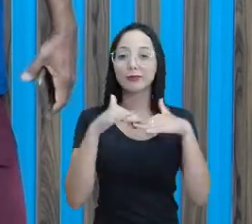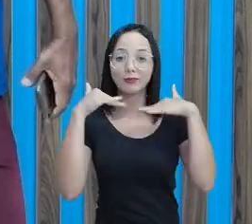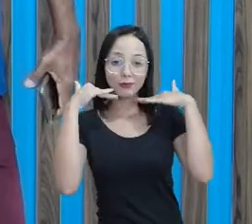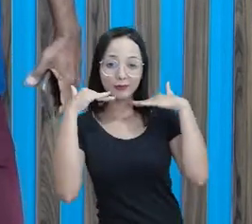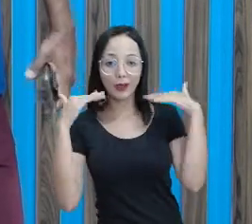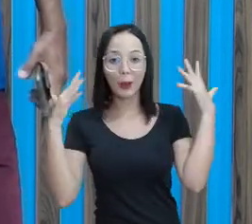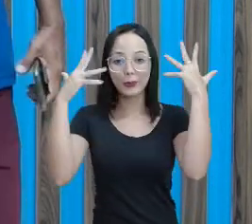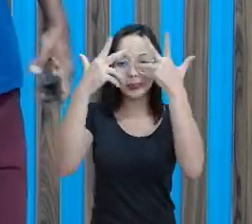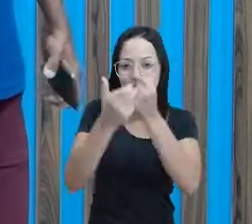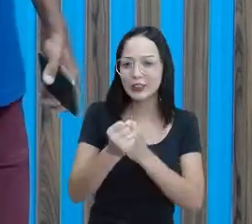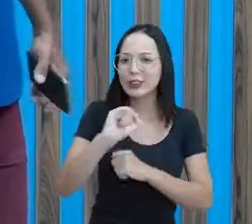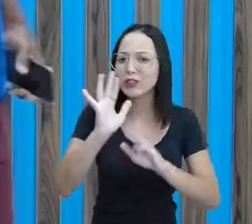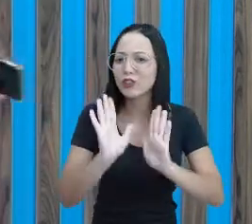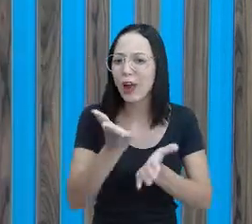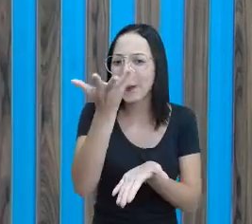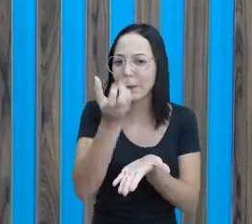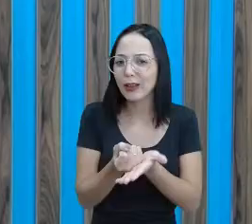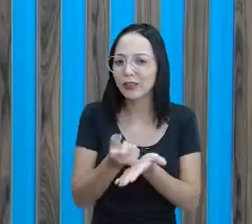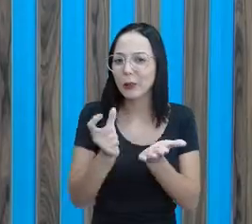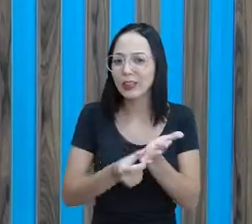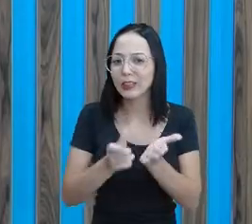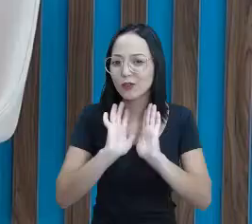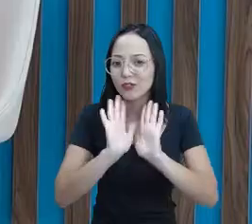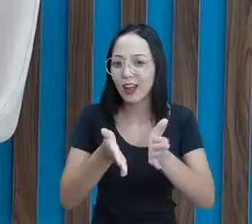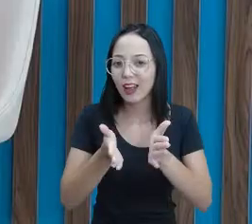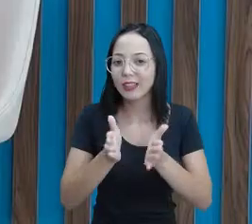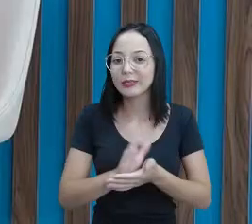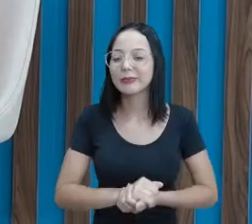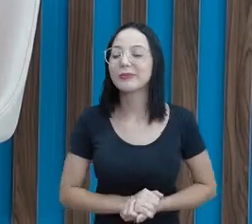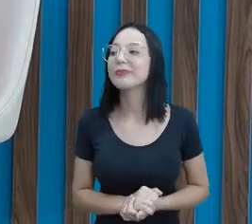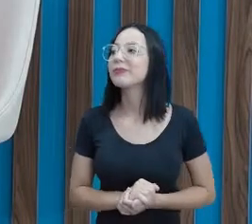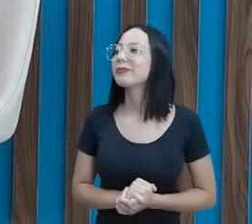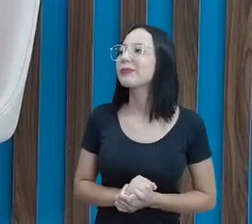lindo, se ele já baixou o aplicativo. Fala aí, professor.